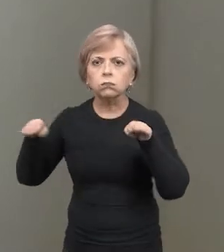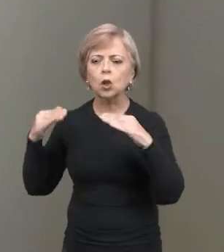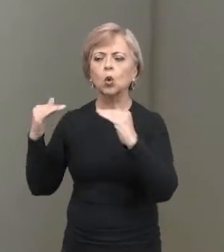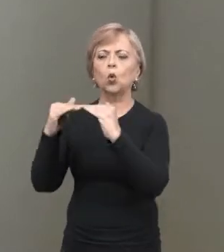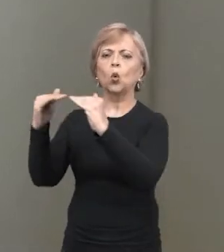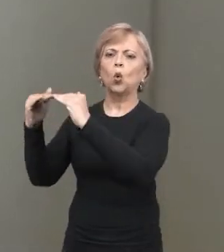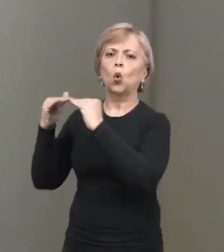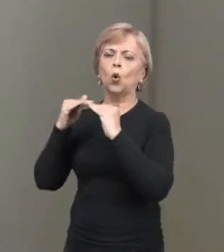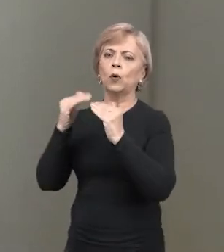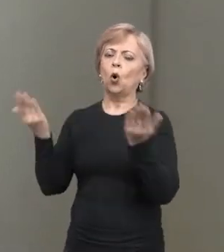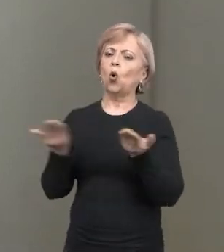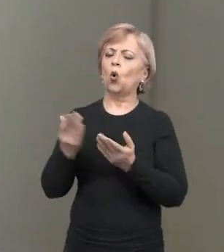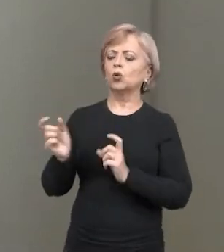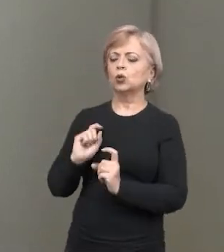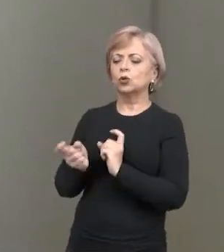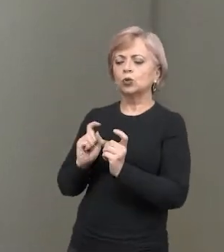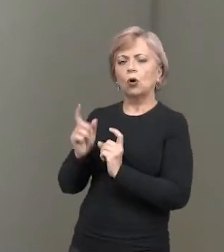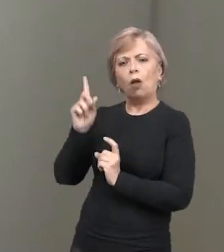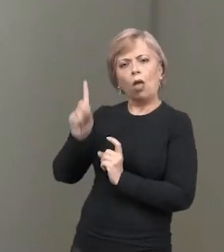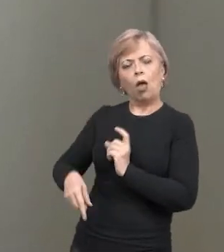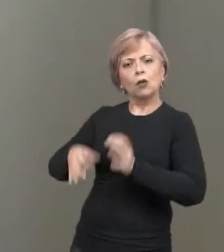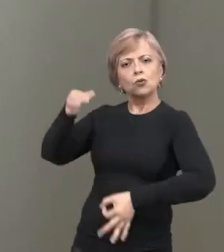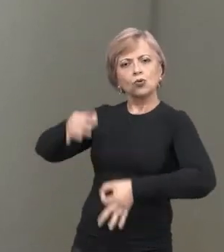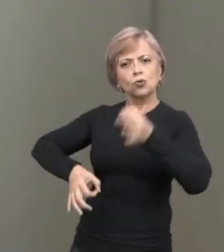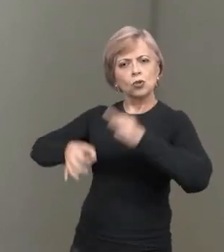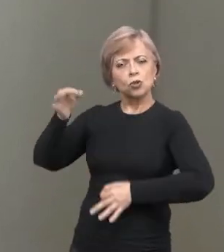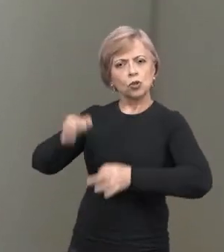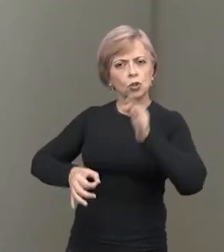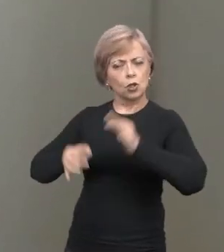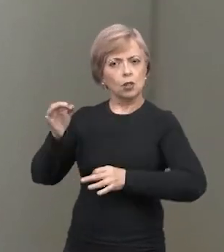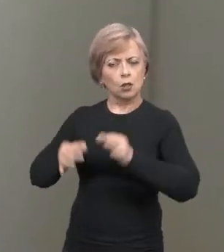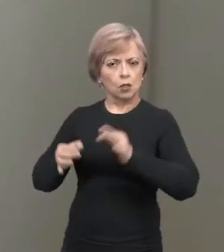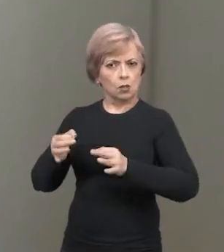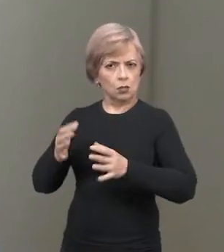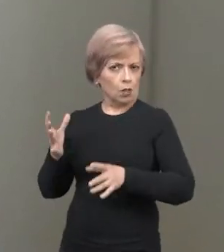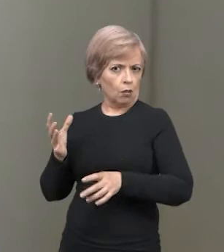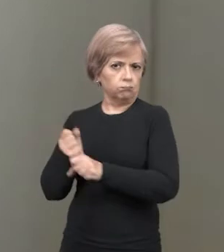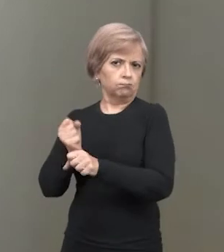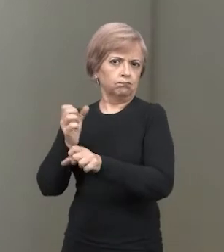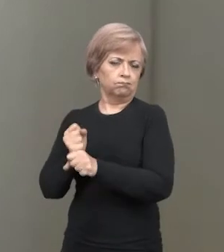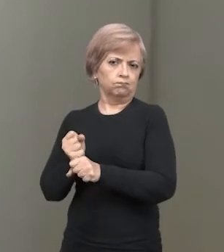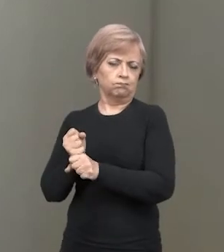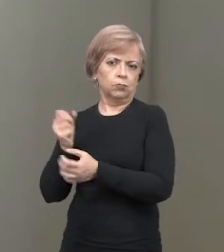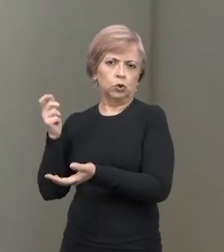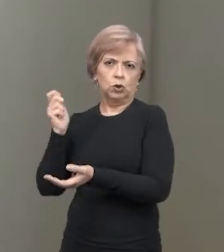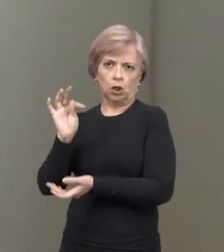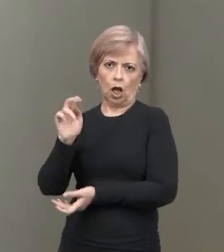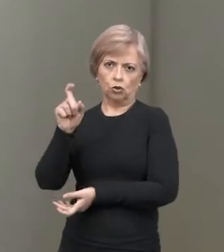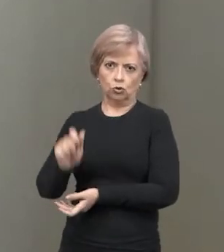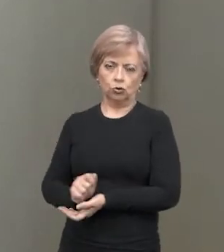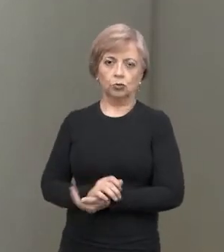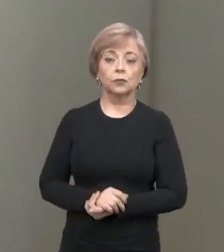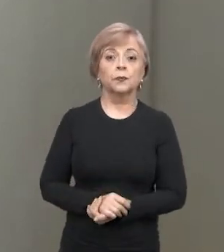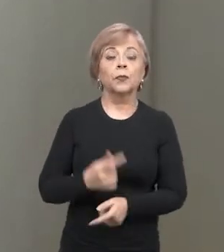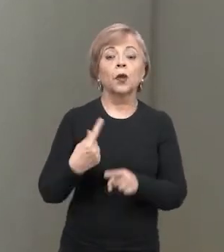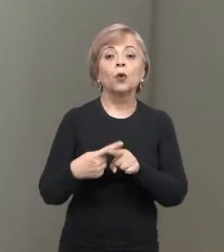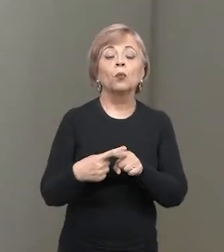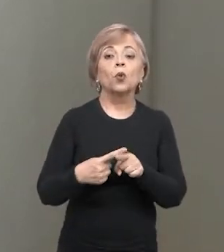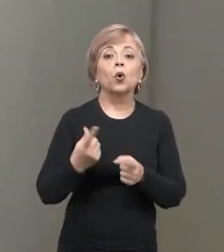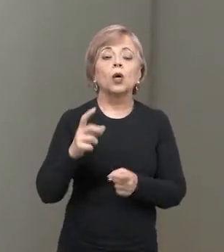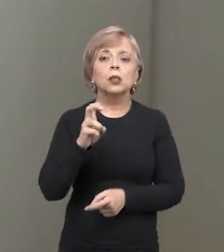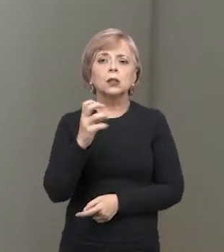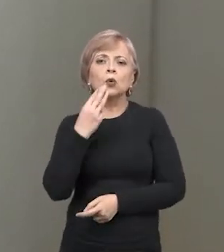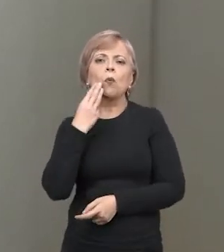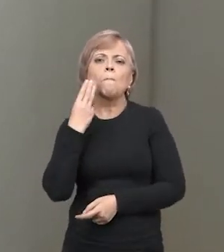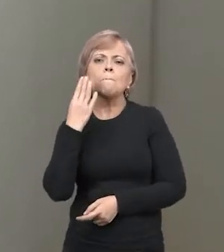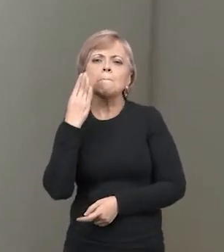hoje muito está sendo discutido, que é a justiça tributária. Quando pensamos que sonegações na casa de 5 bilhões